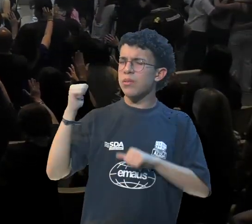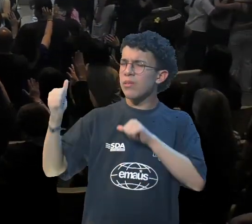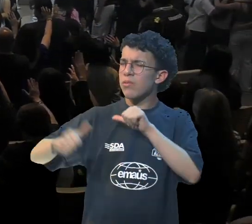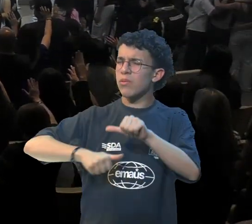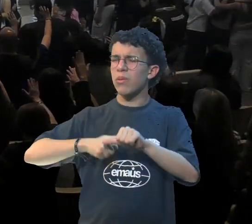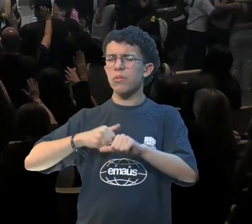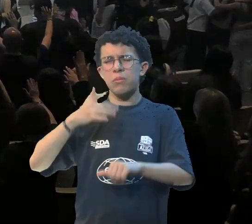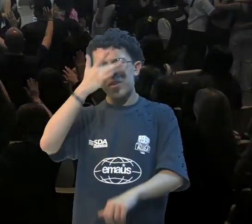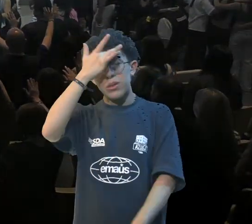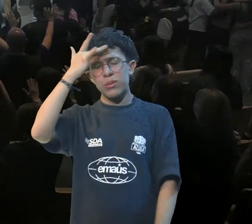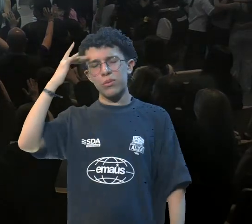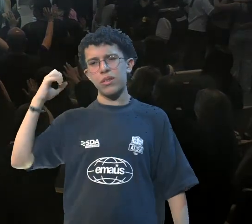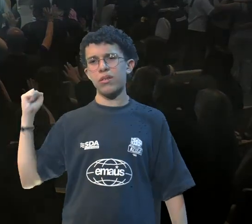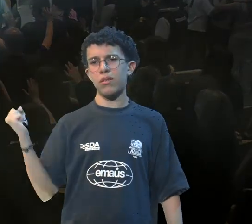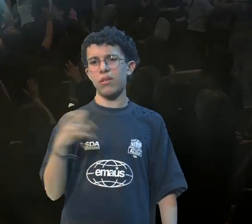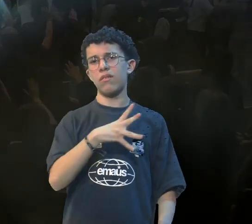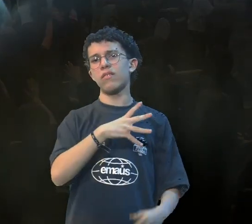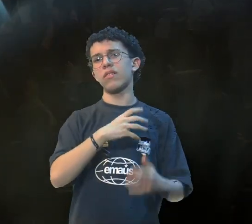nova pessoa,